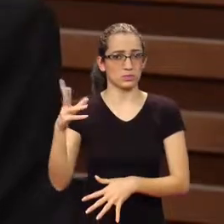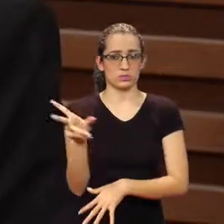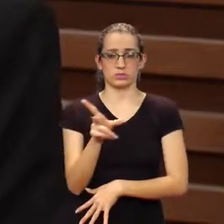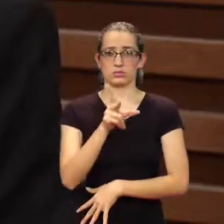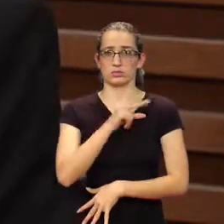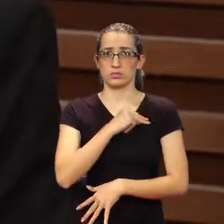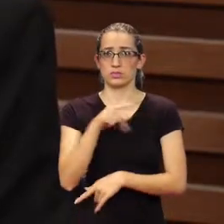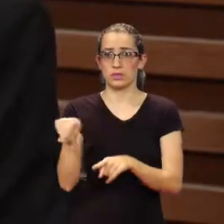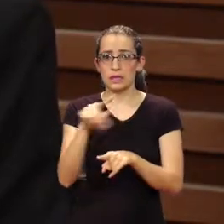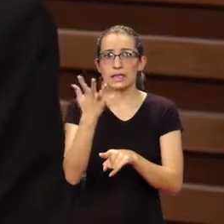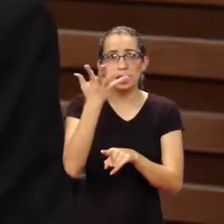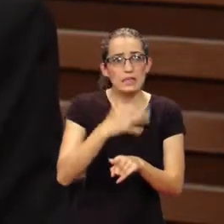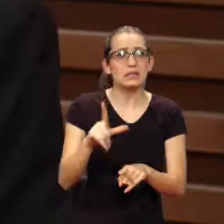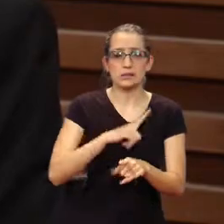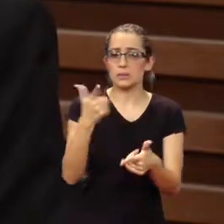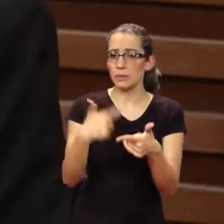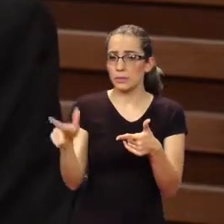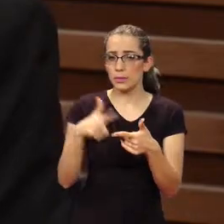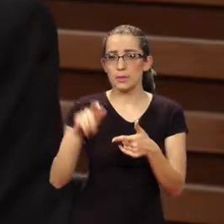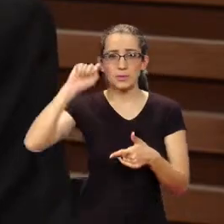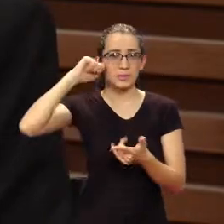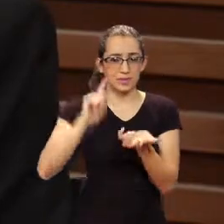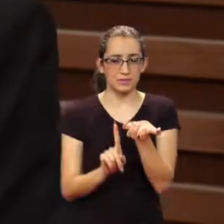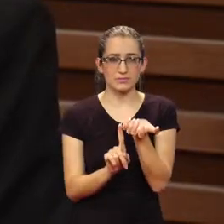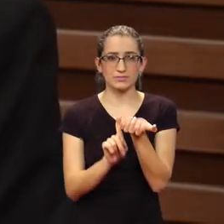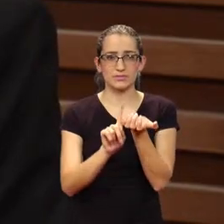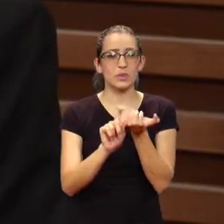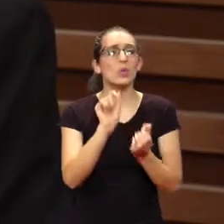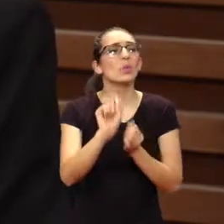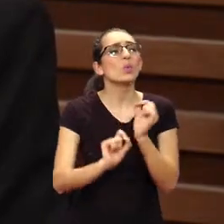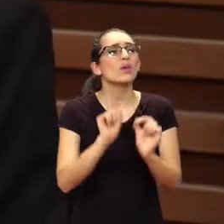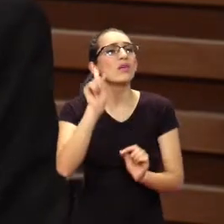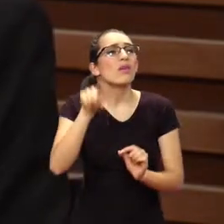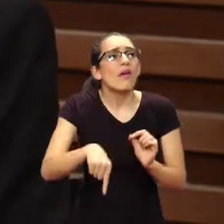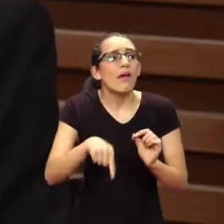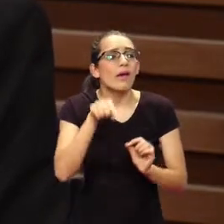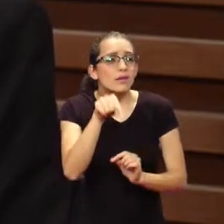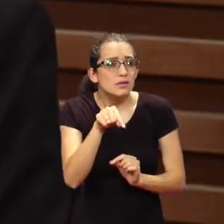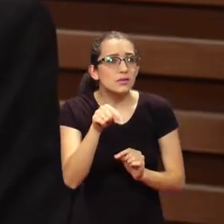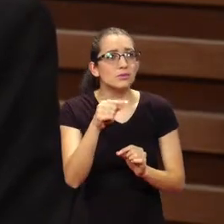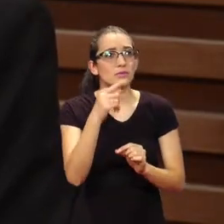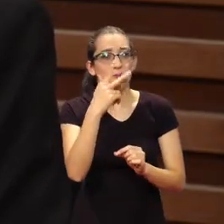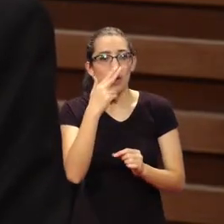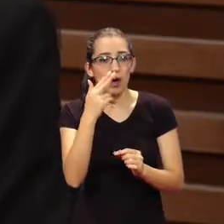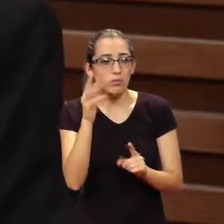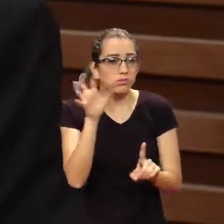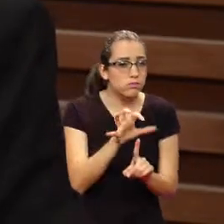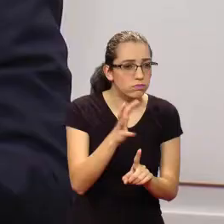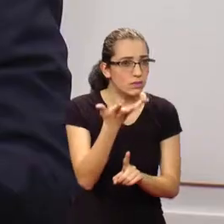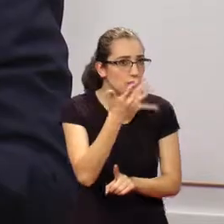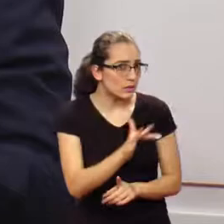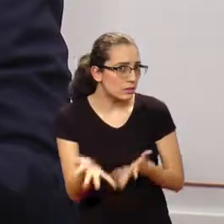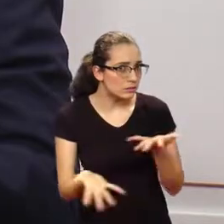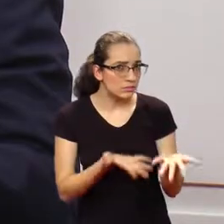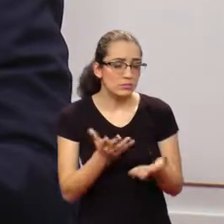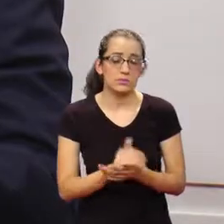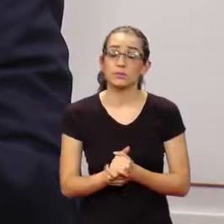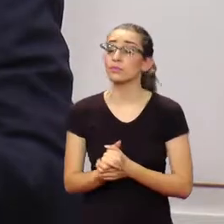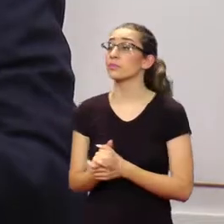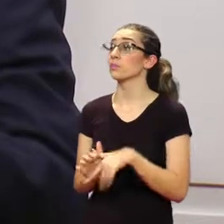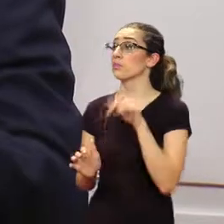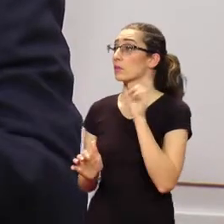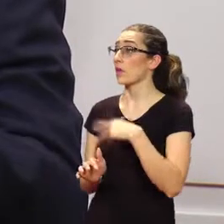de crianças que têm problemas de cárie infantil. O que significa cárie infantil para uma criança? É muito